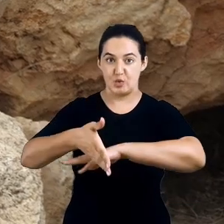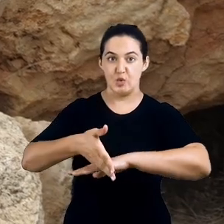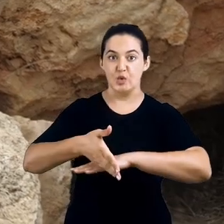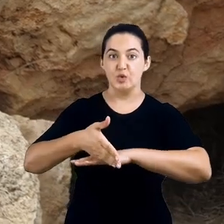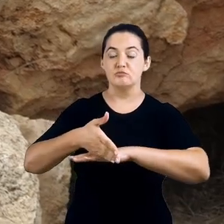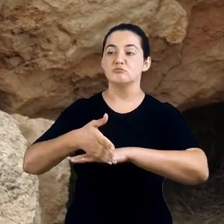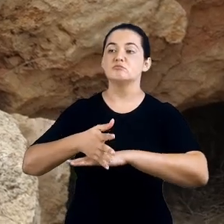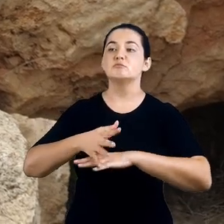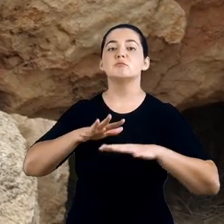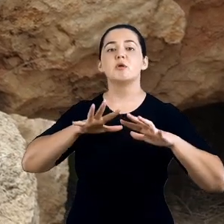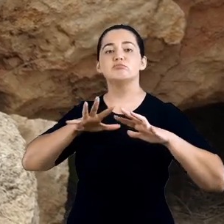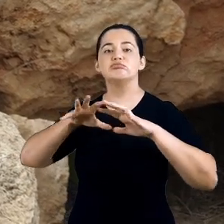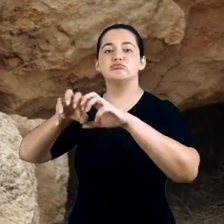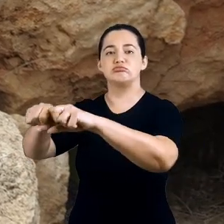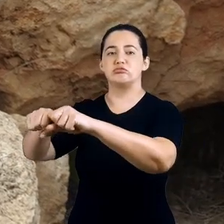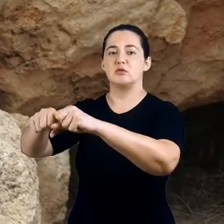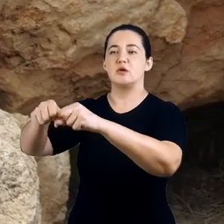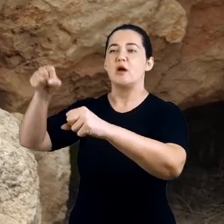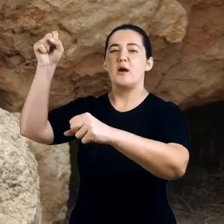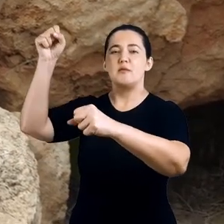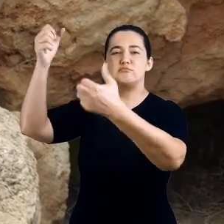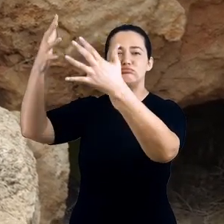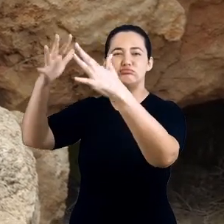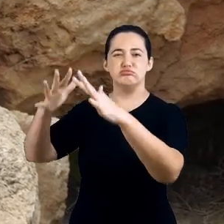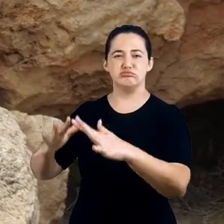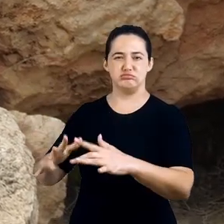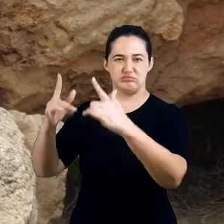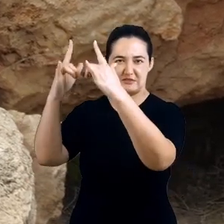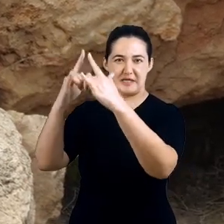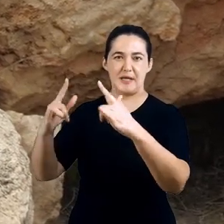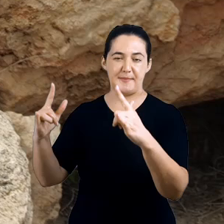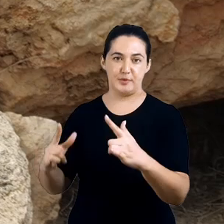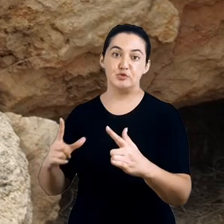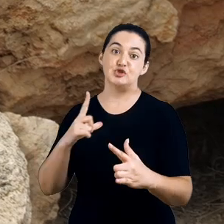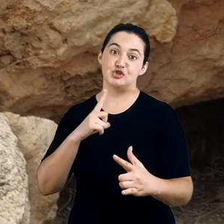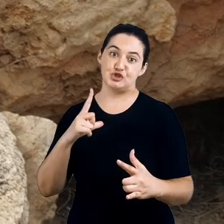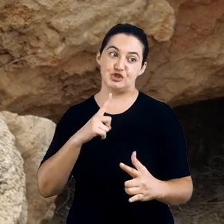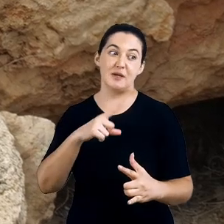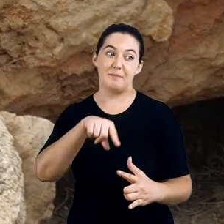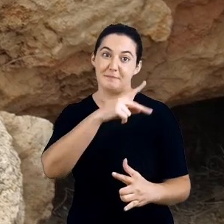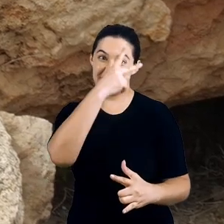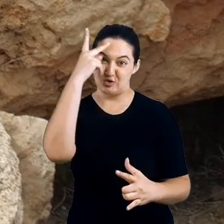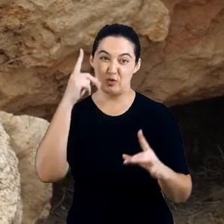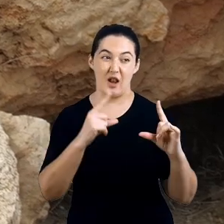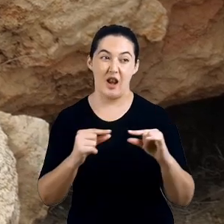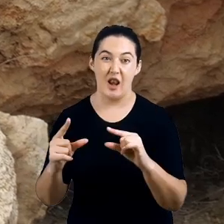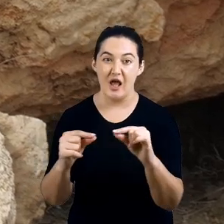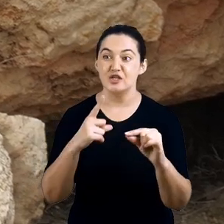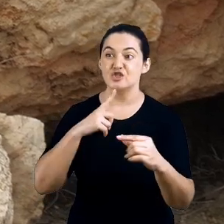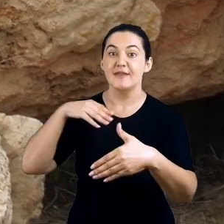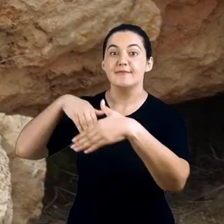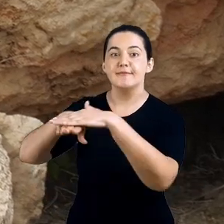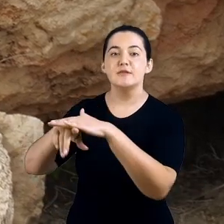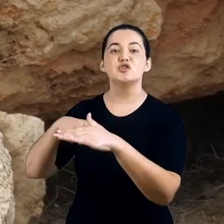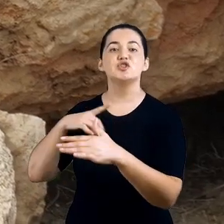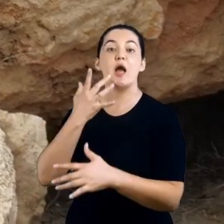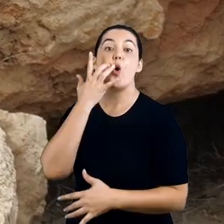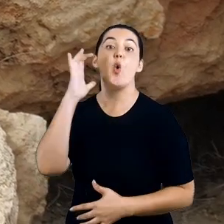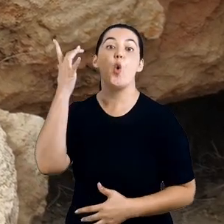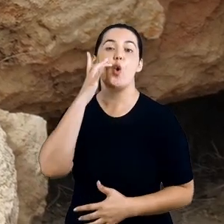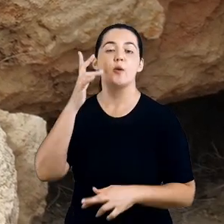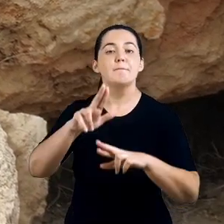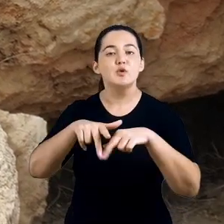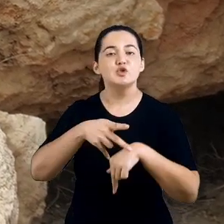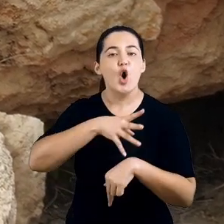Tito e destruíram o templo. Havia um boato na época que dentro do templo tinha muito ouro e, por isso, através de uma